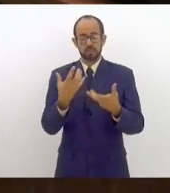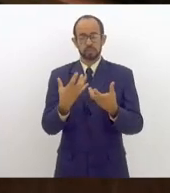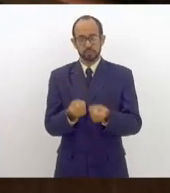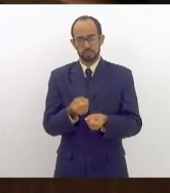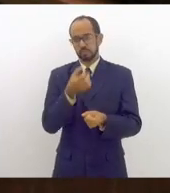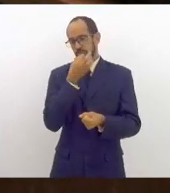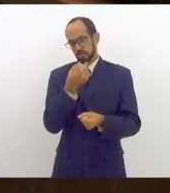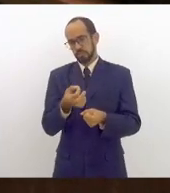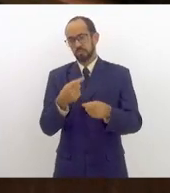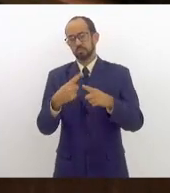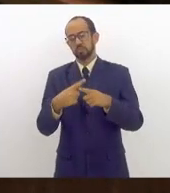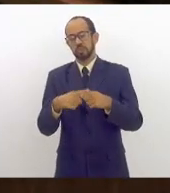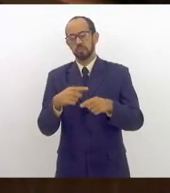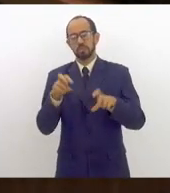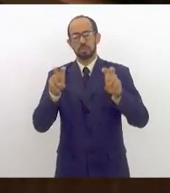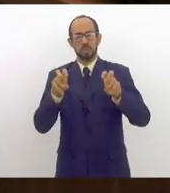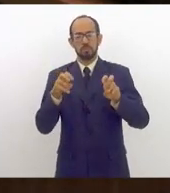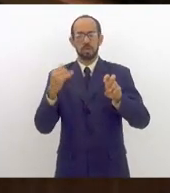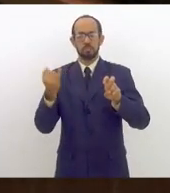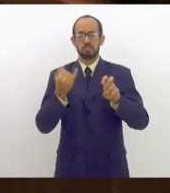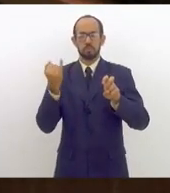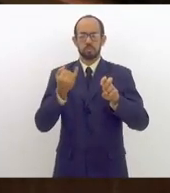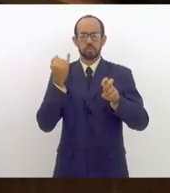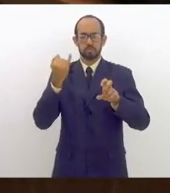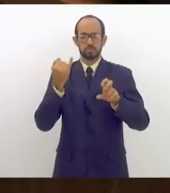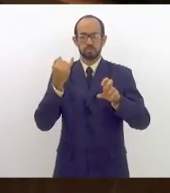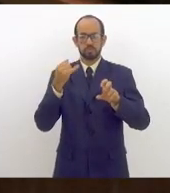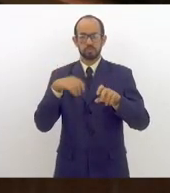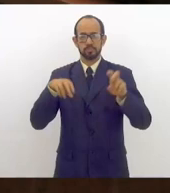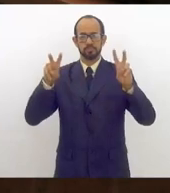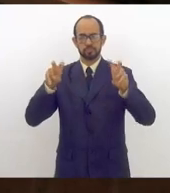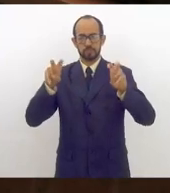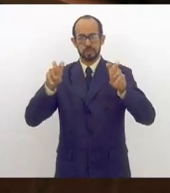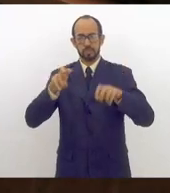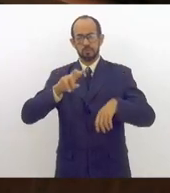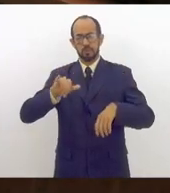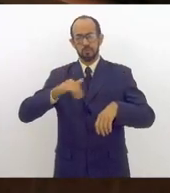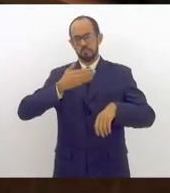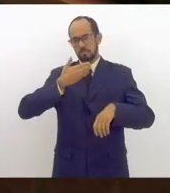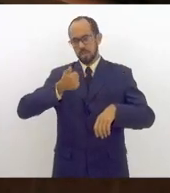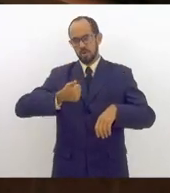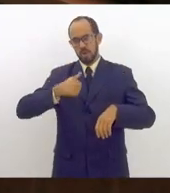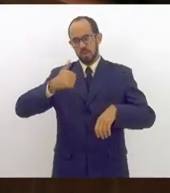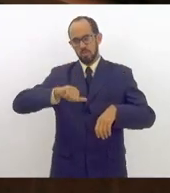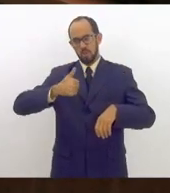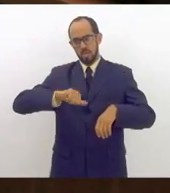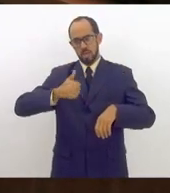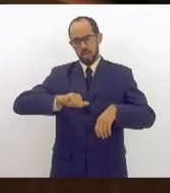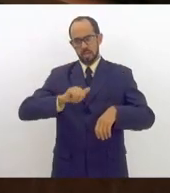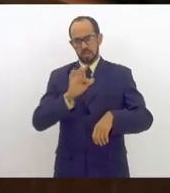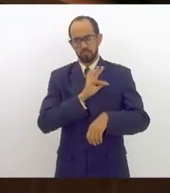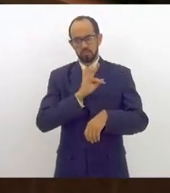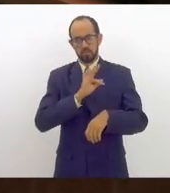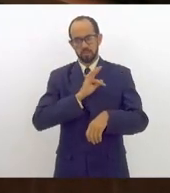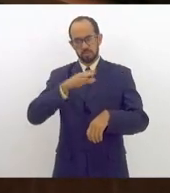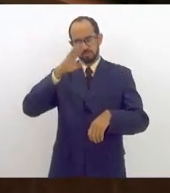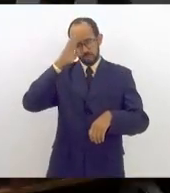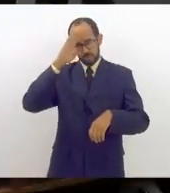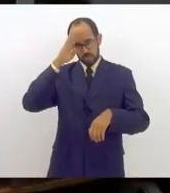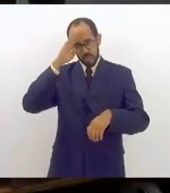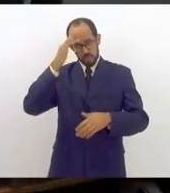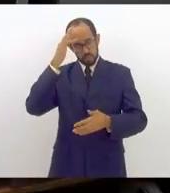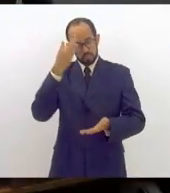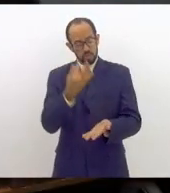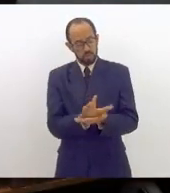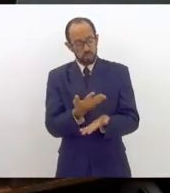é um tema realmente relevante, é um tema que vai melhorar a qualidade da Polícia Militar, com certeza absoluta,